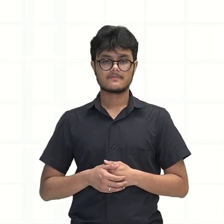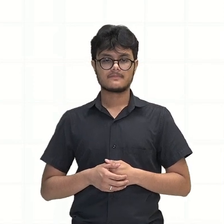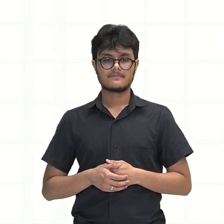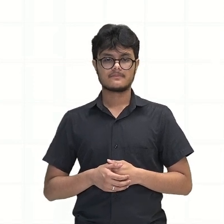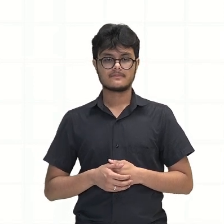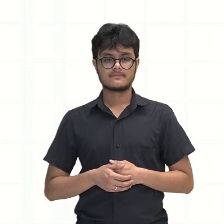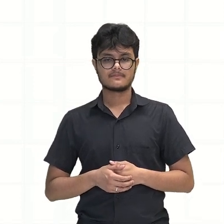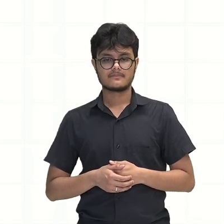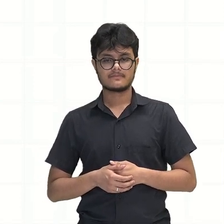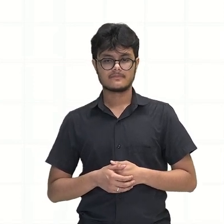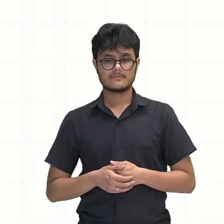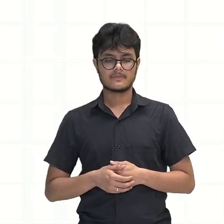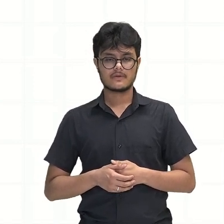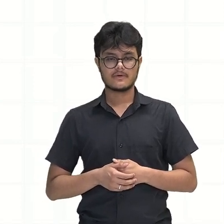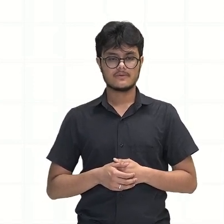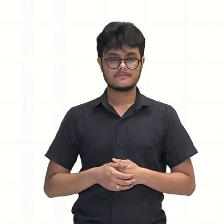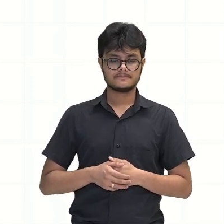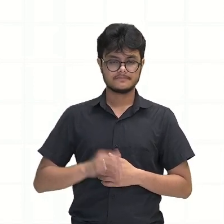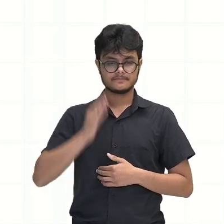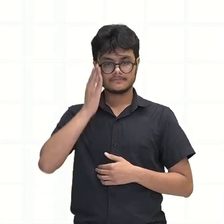recebe